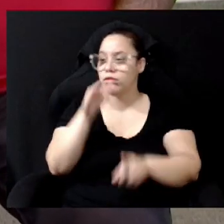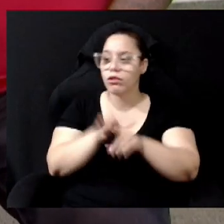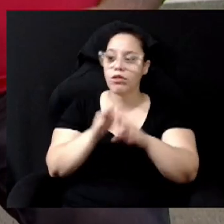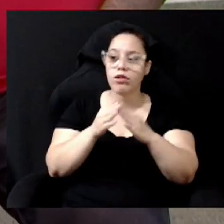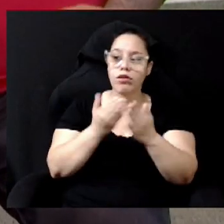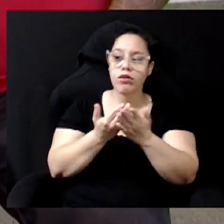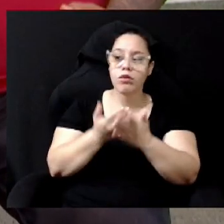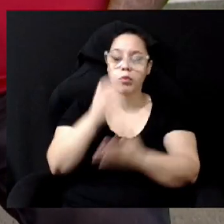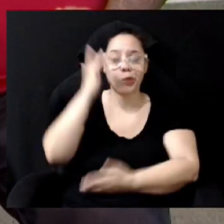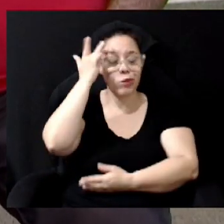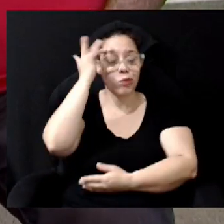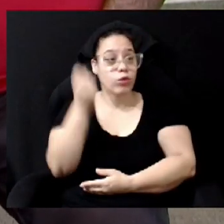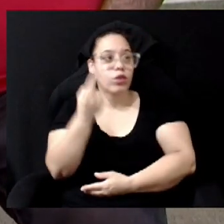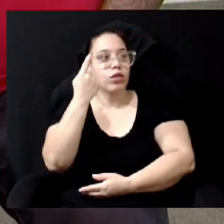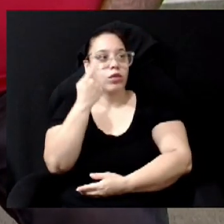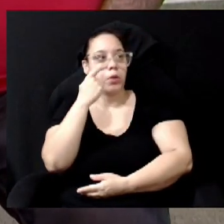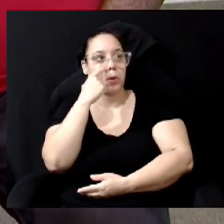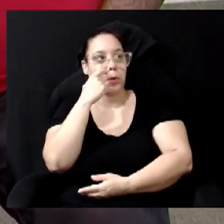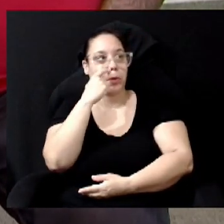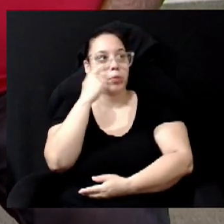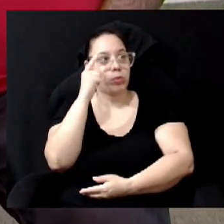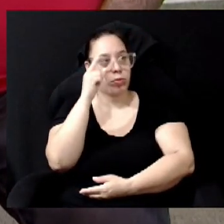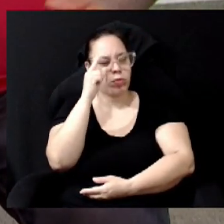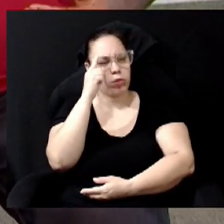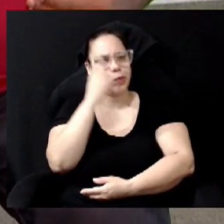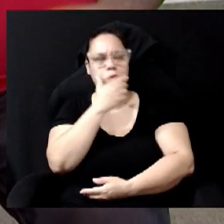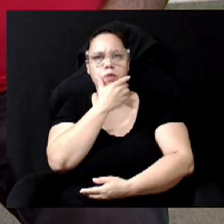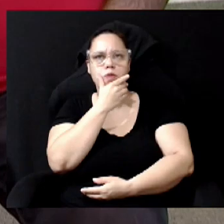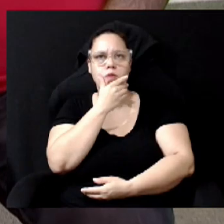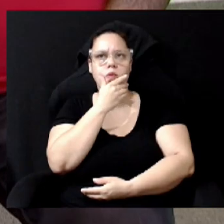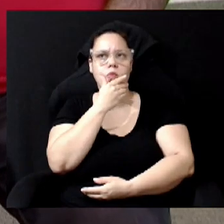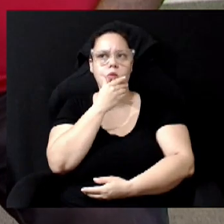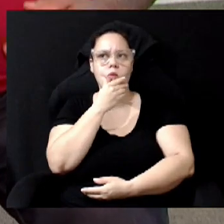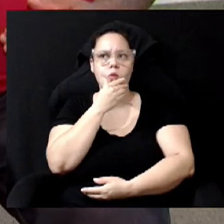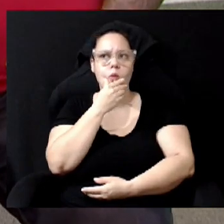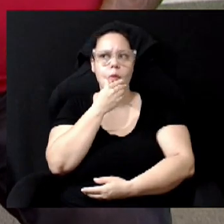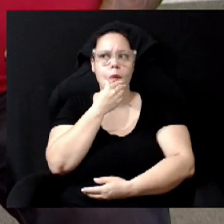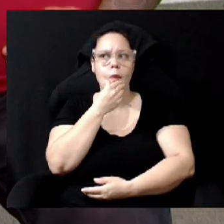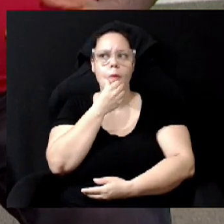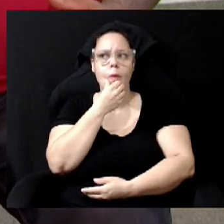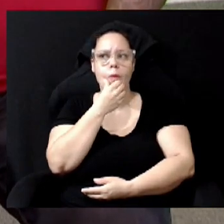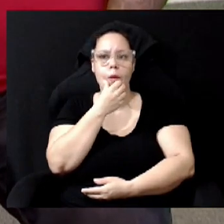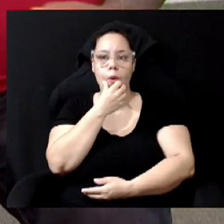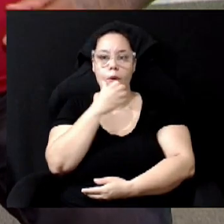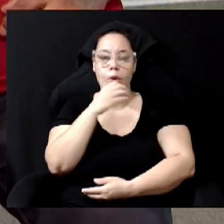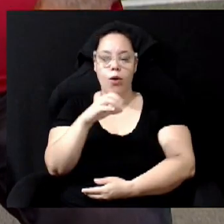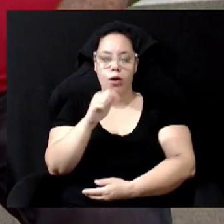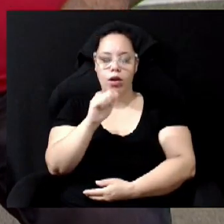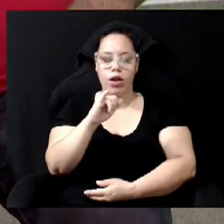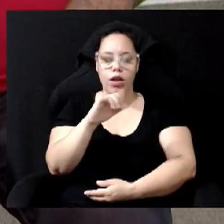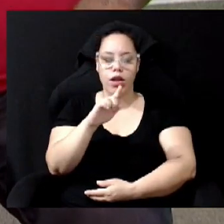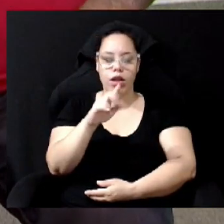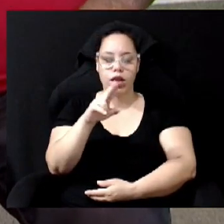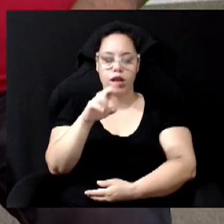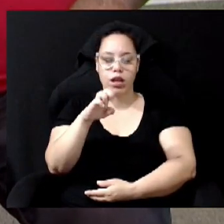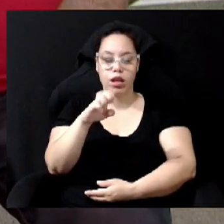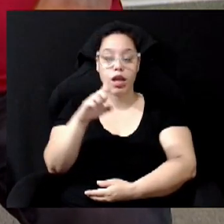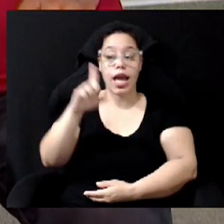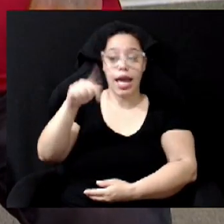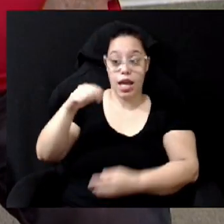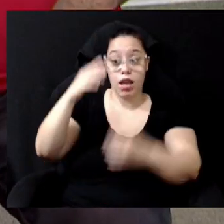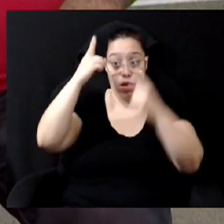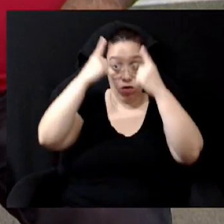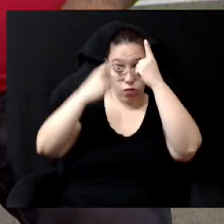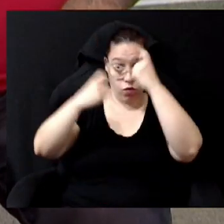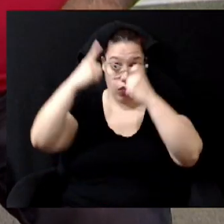primeiro passo é entender, e a gente tem feito isso na rede pública municipal, e aqui no CAIC não é diferente, é de entender que isso é uma violência. Esse é o primeiro entendimento, de entender